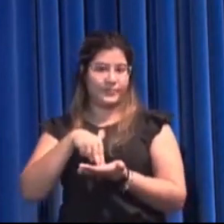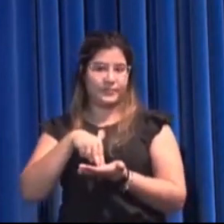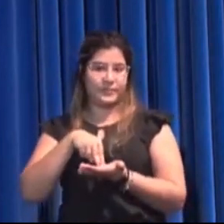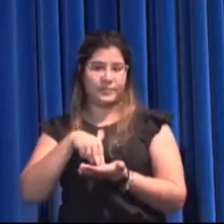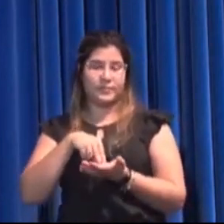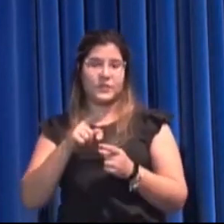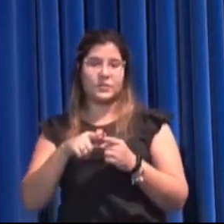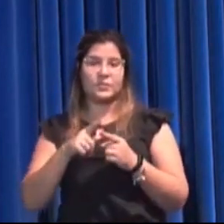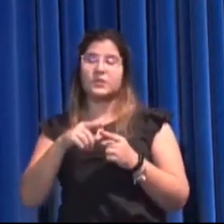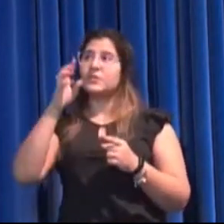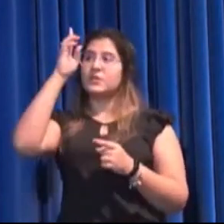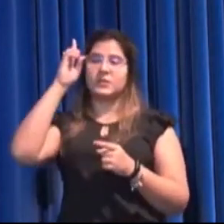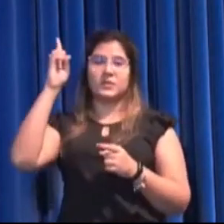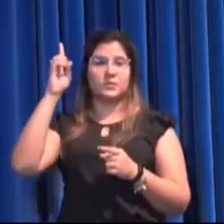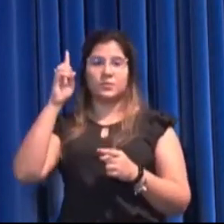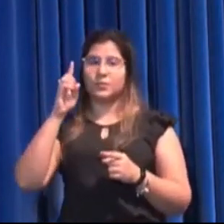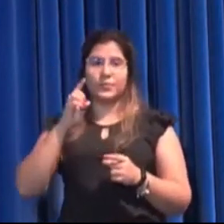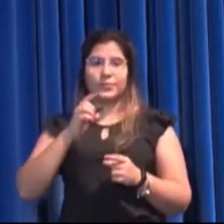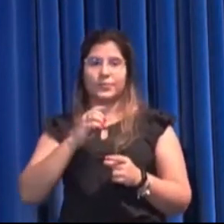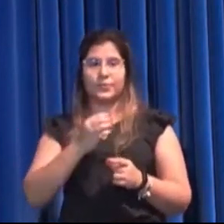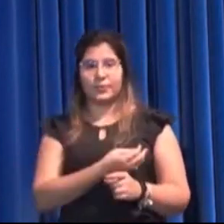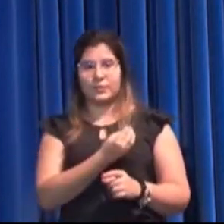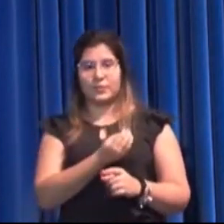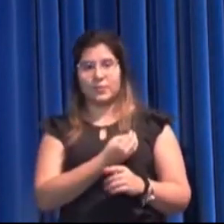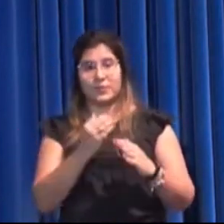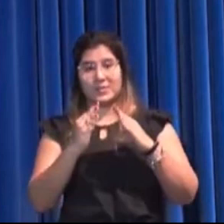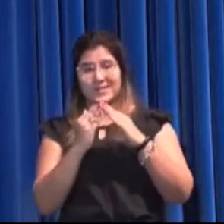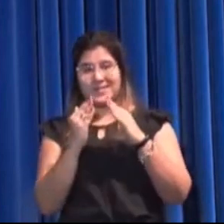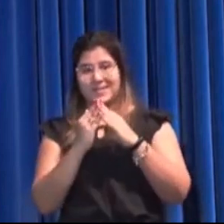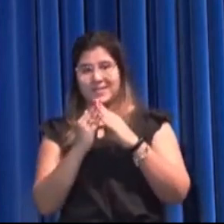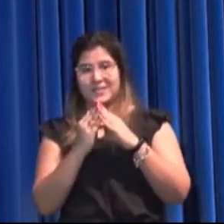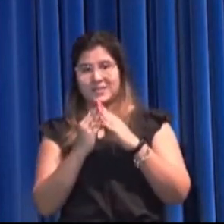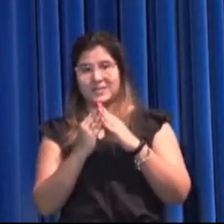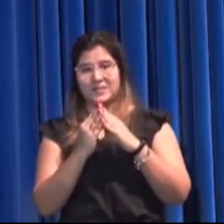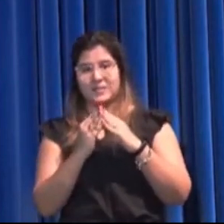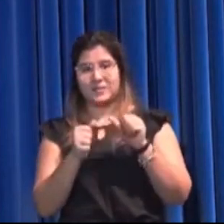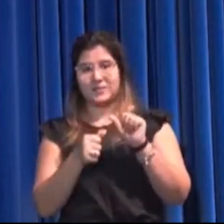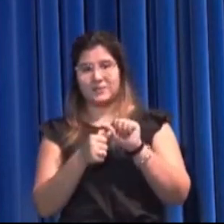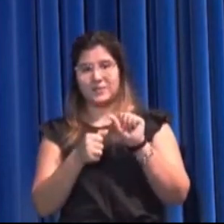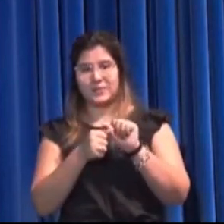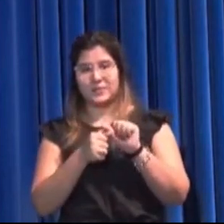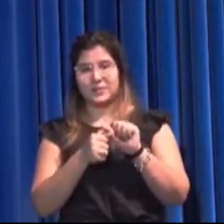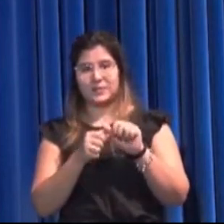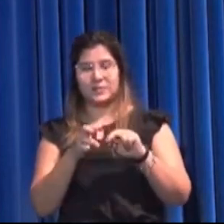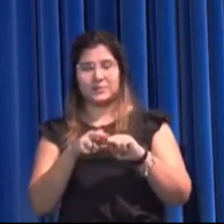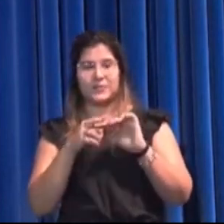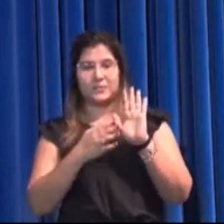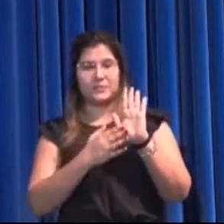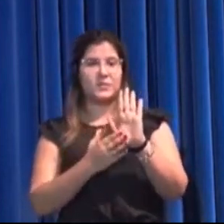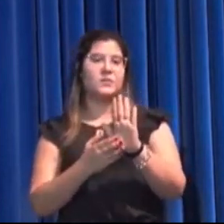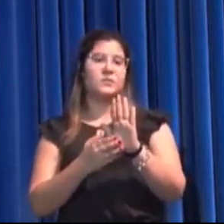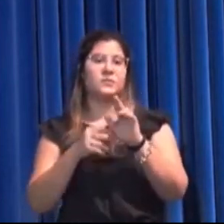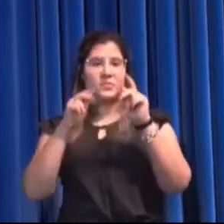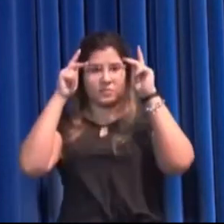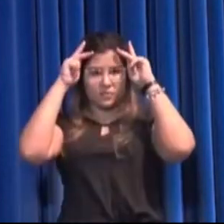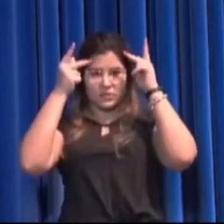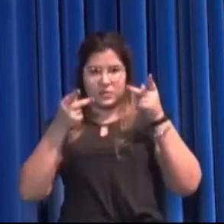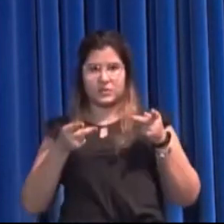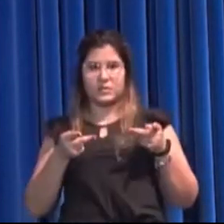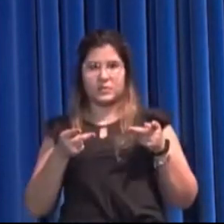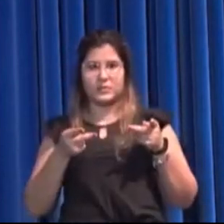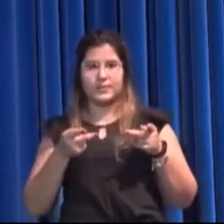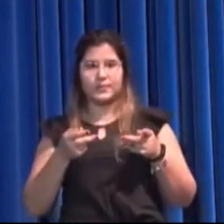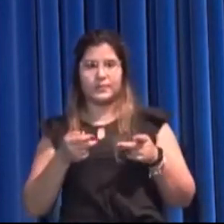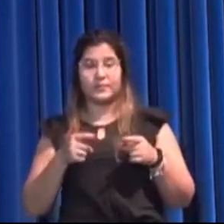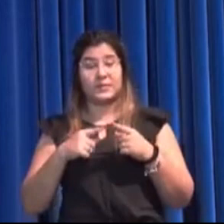Porque Deus não mora em casa feita por mãos humanas. mas era uma casa que